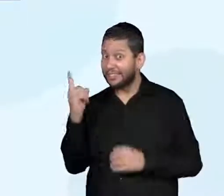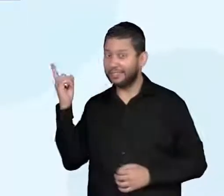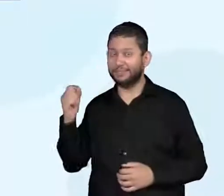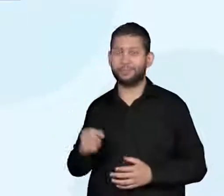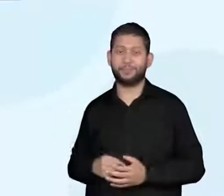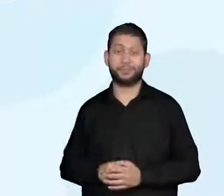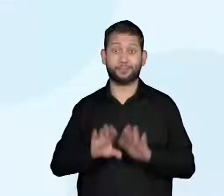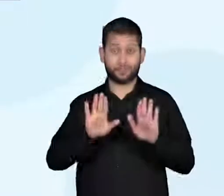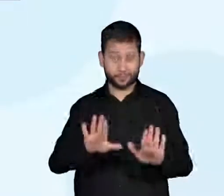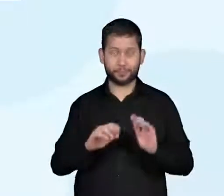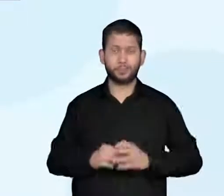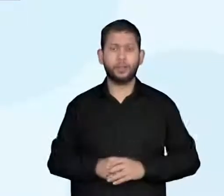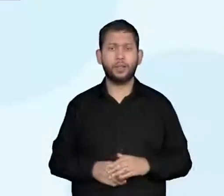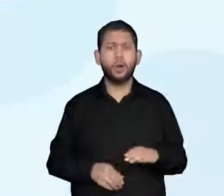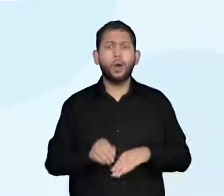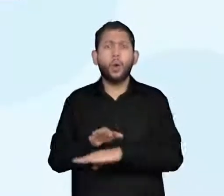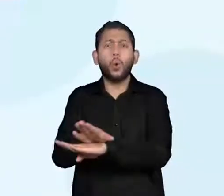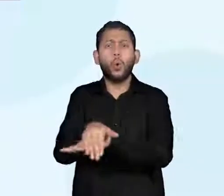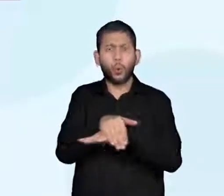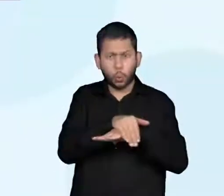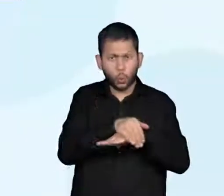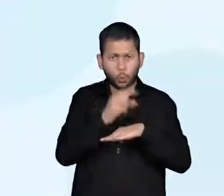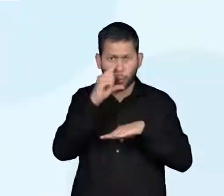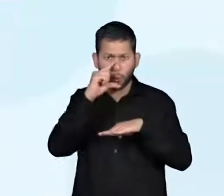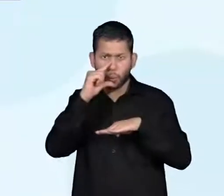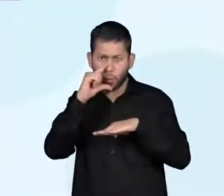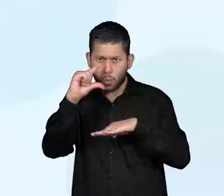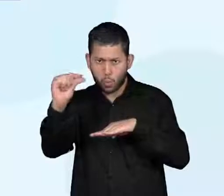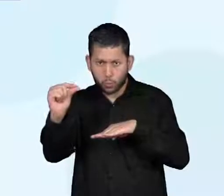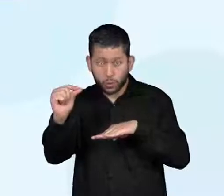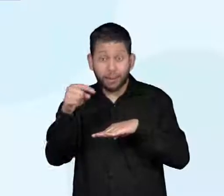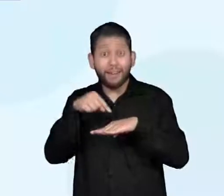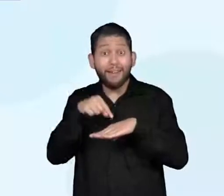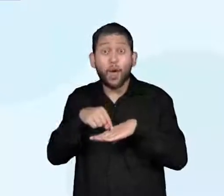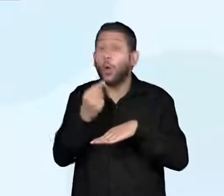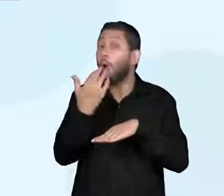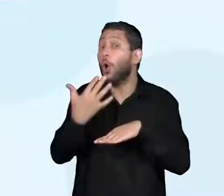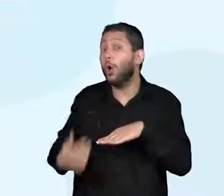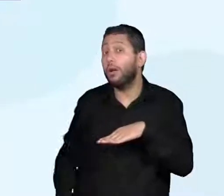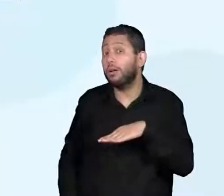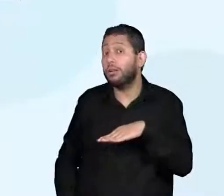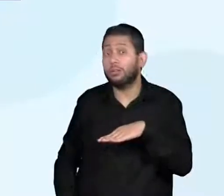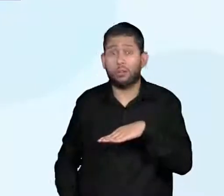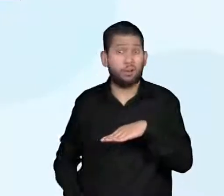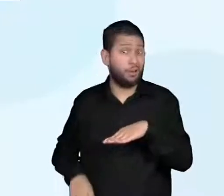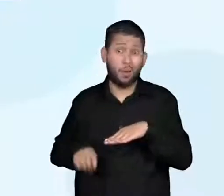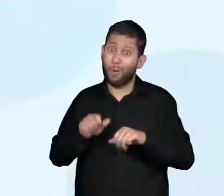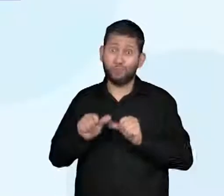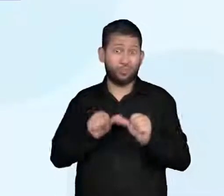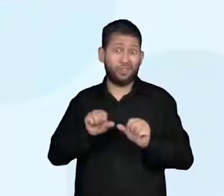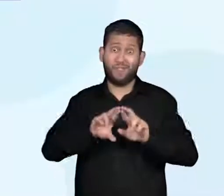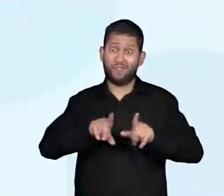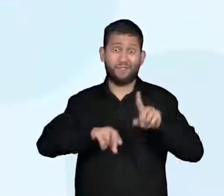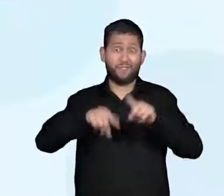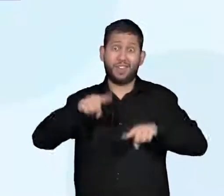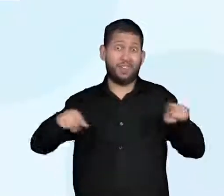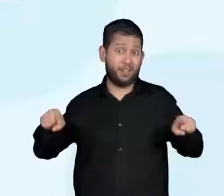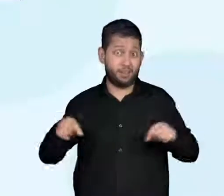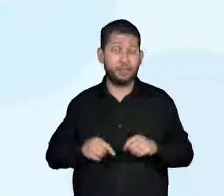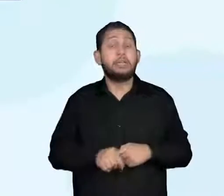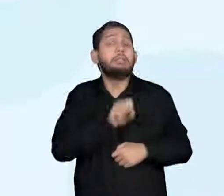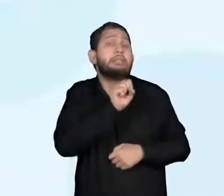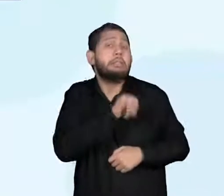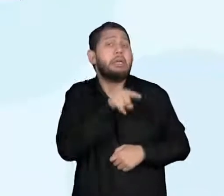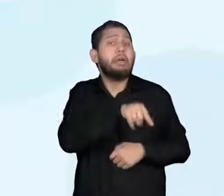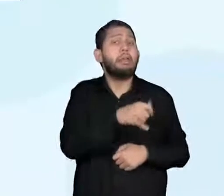a coloração desse animal vai modificar de acordo com a temperatura da água, da idade e de